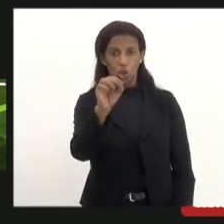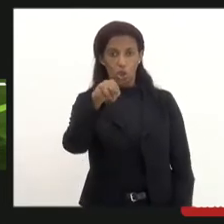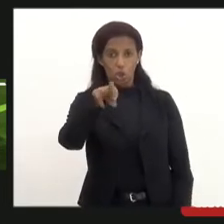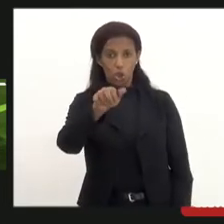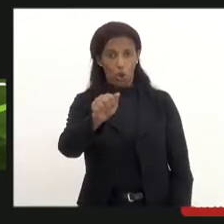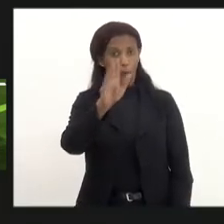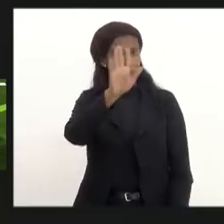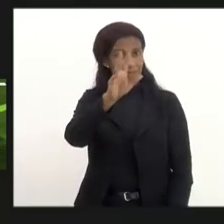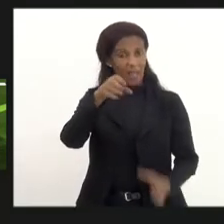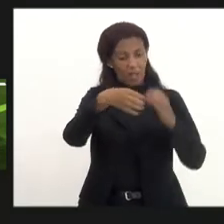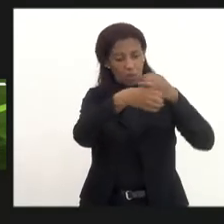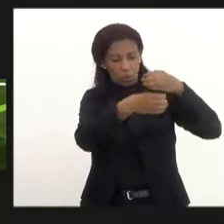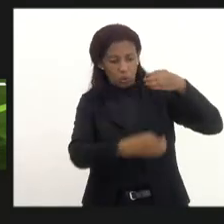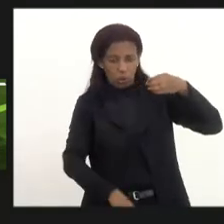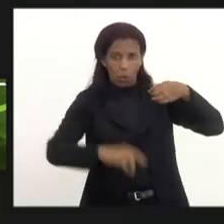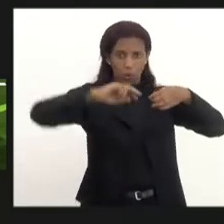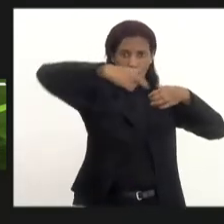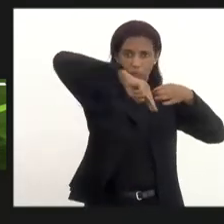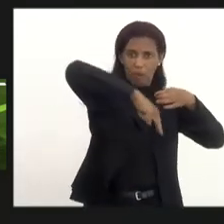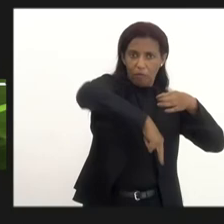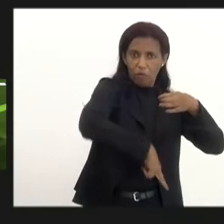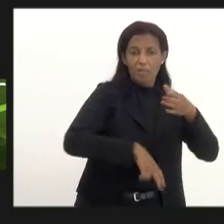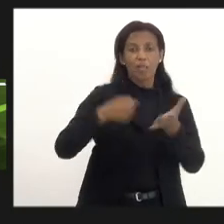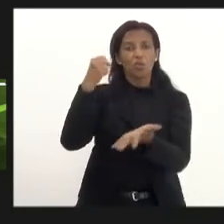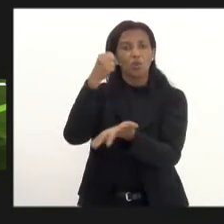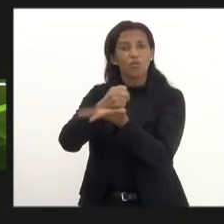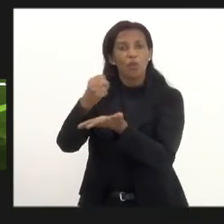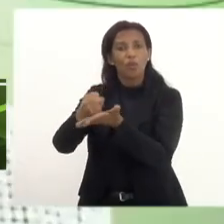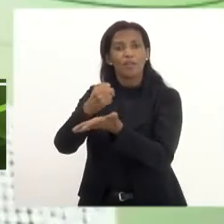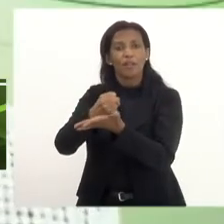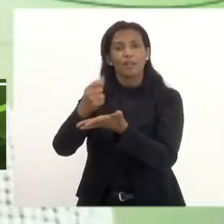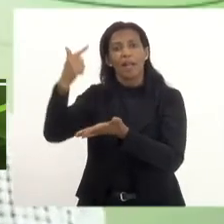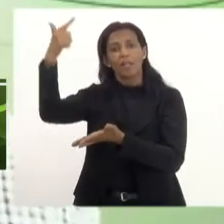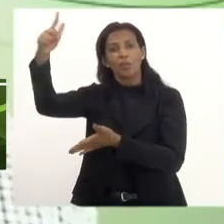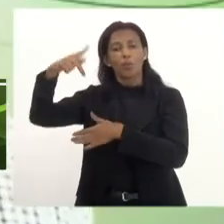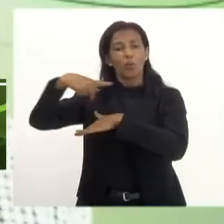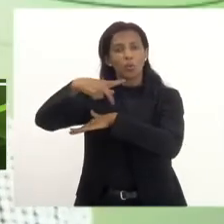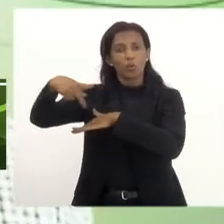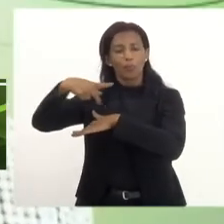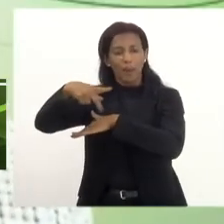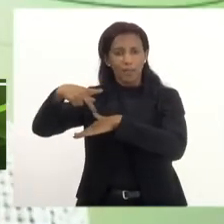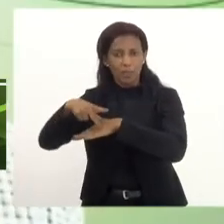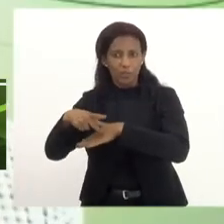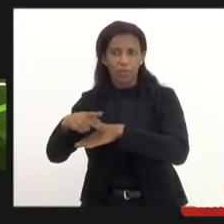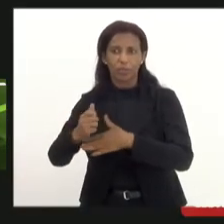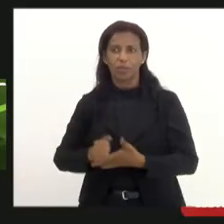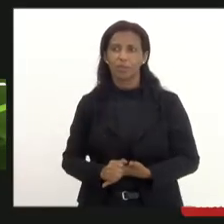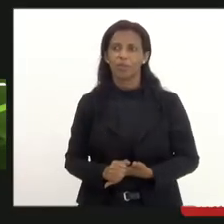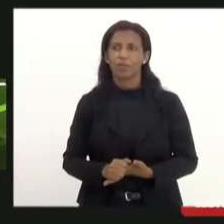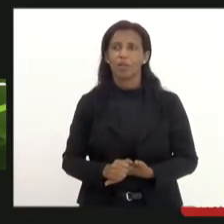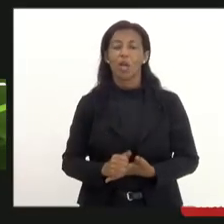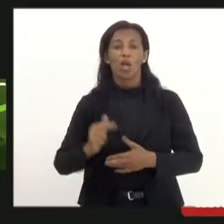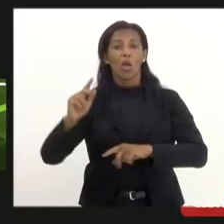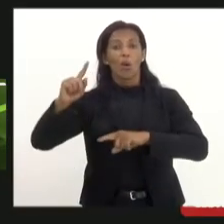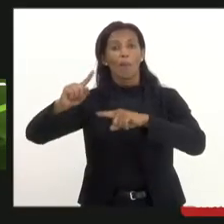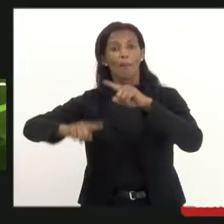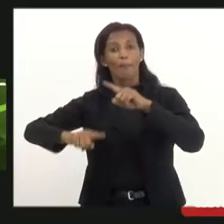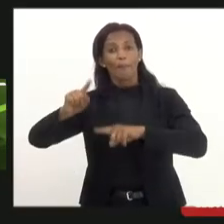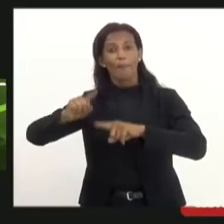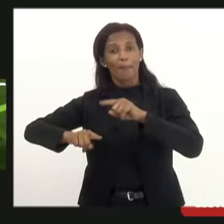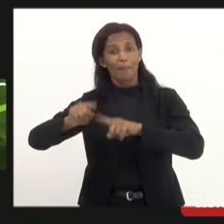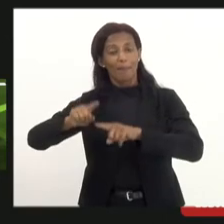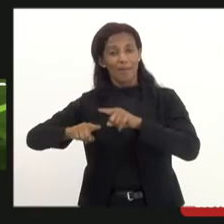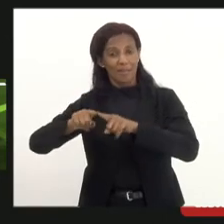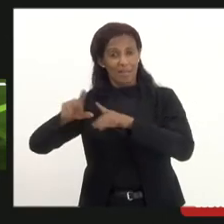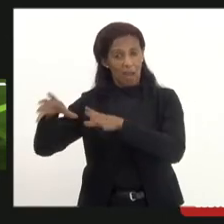foi contratada, e aí eu até coloquei, certamente não foi. Sim, muito provavelmente isso seja pode ser o material do poço em si,